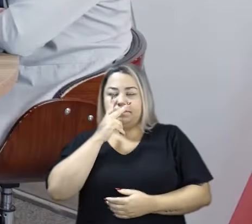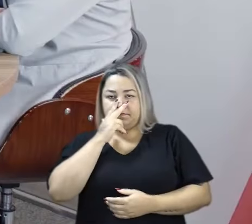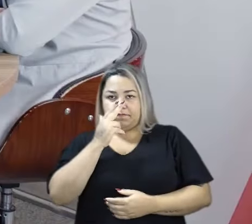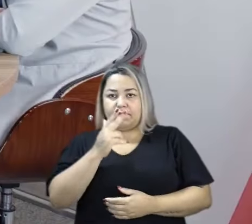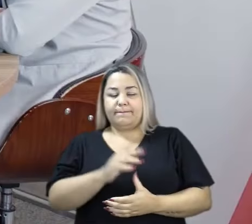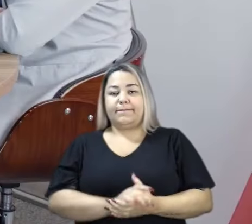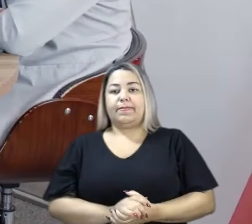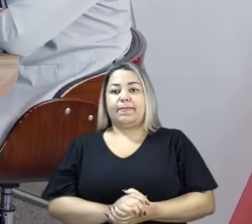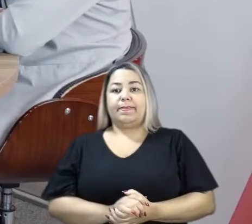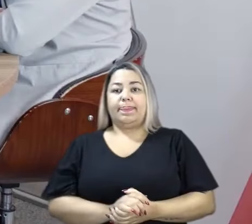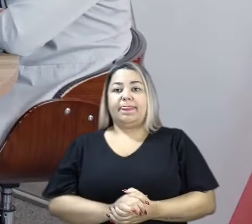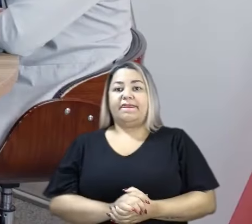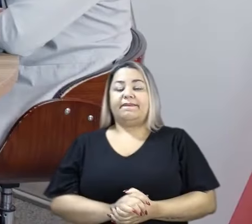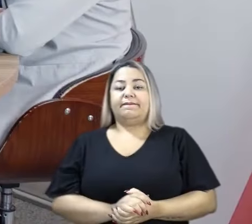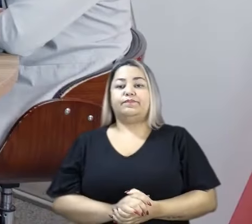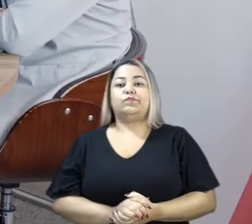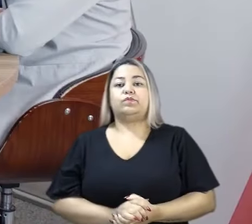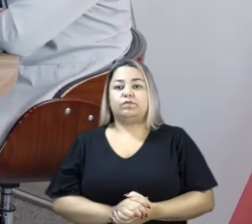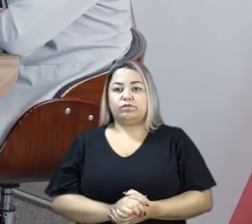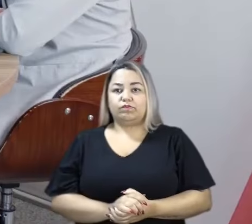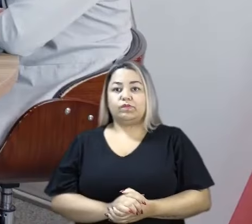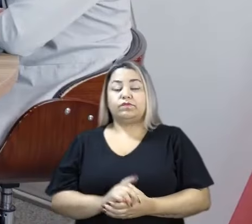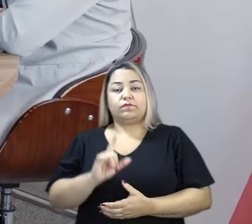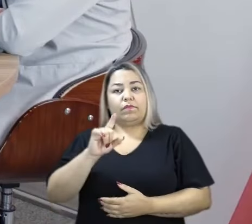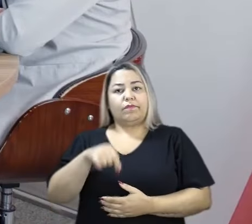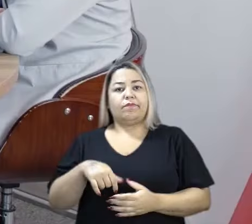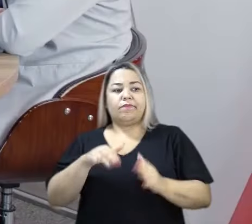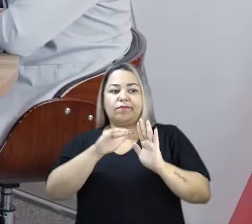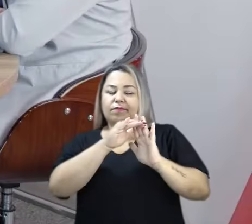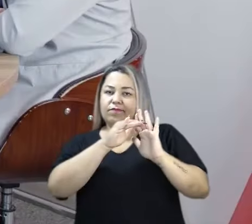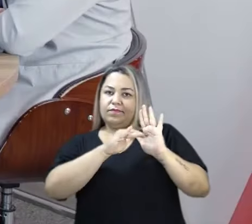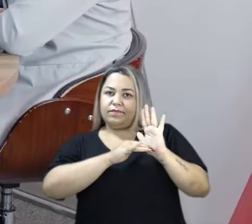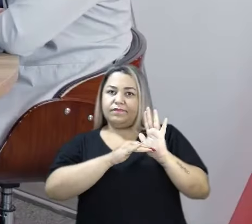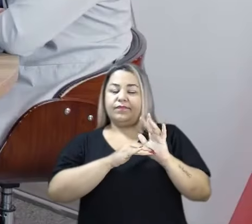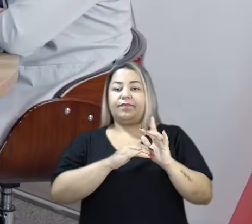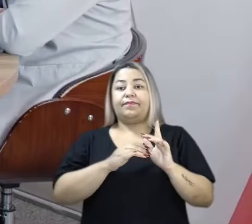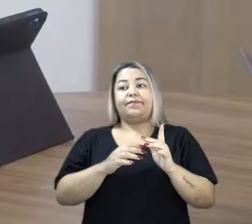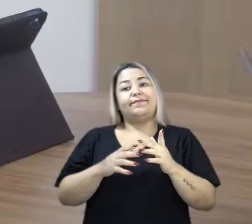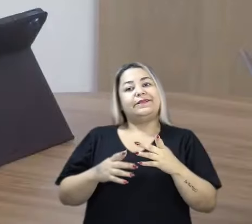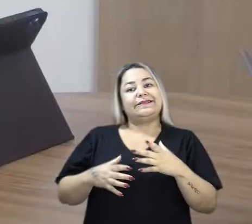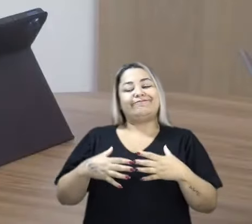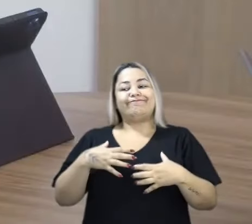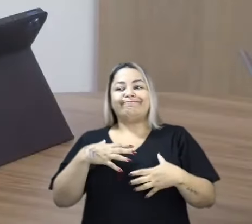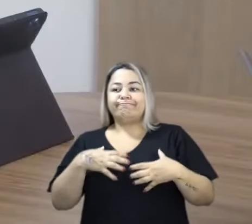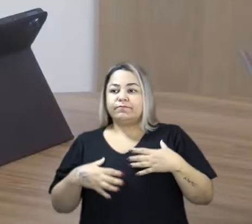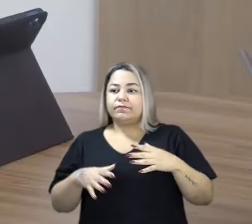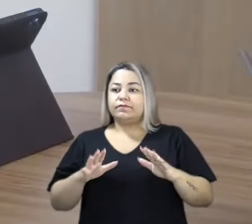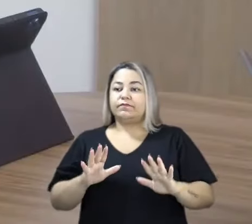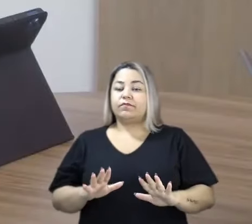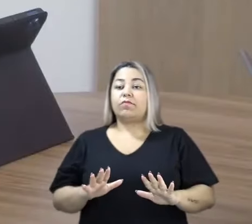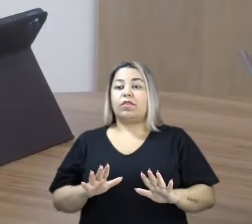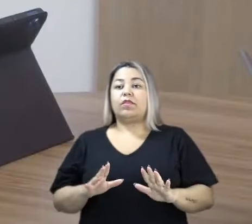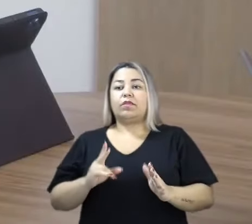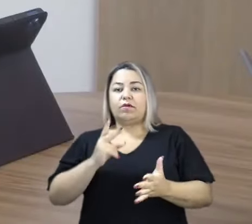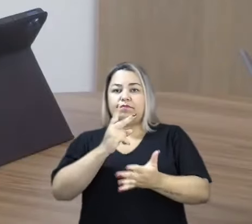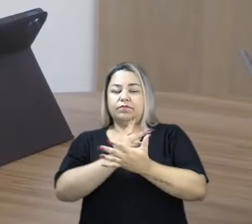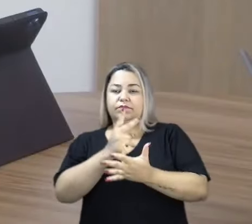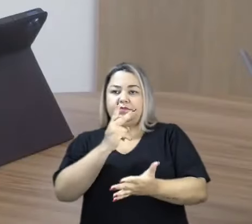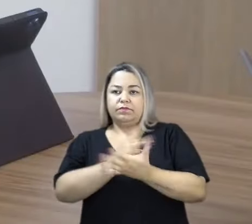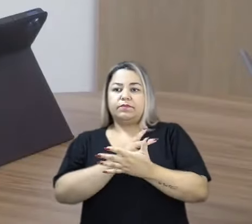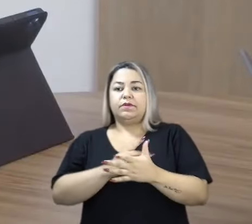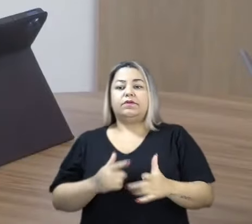né, do negócio, que é essas questões sensíveis. Mas eu penso que, mesmo com